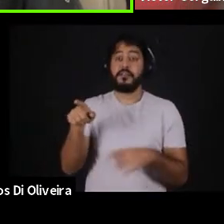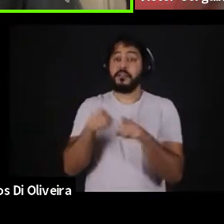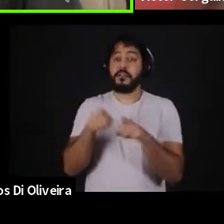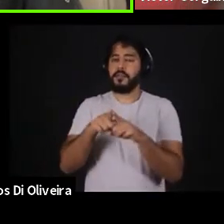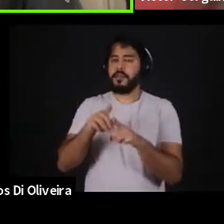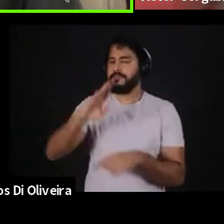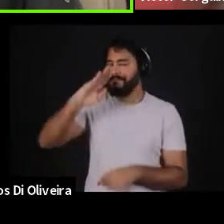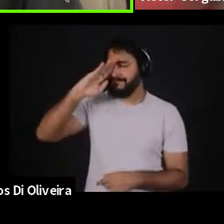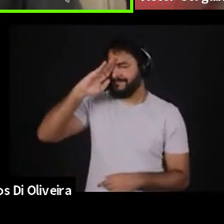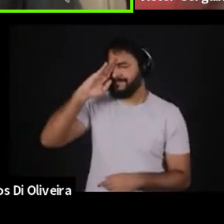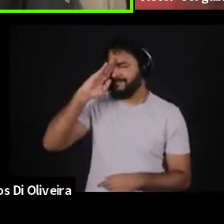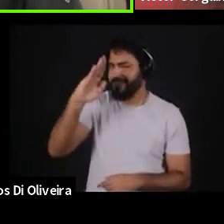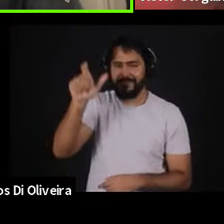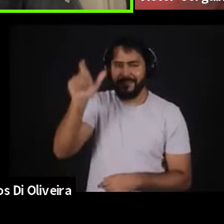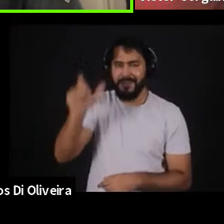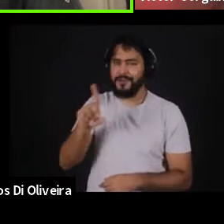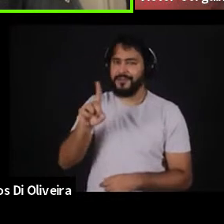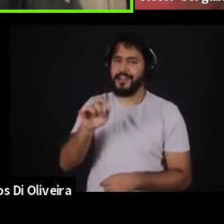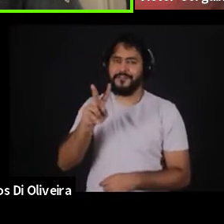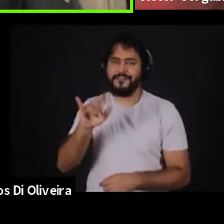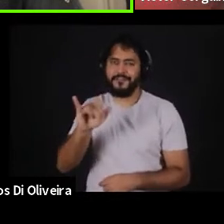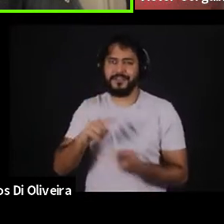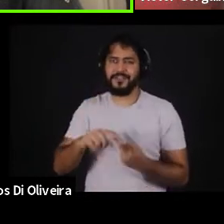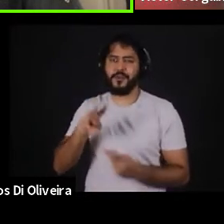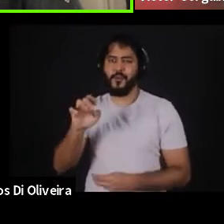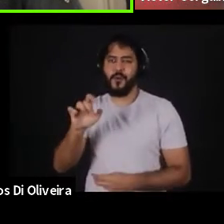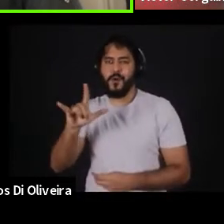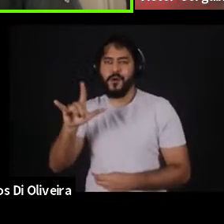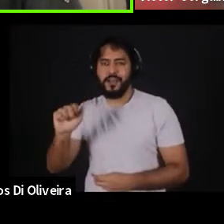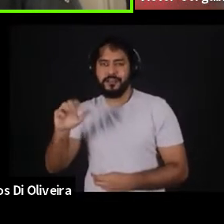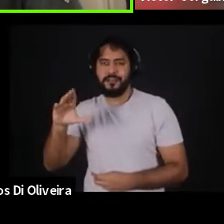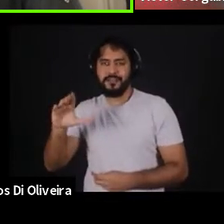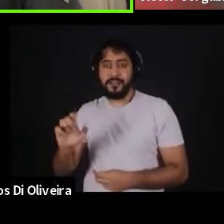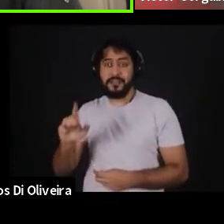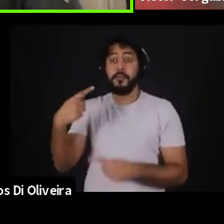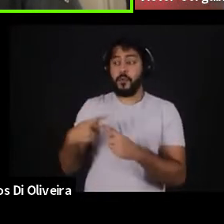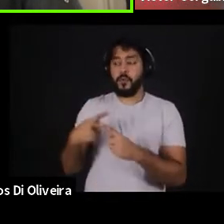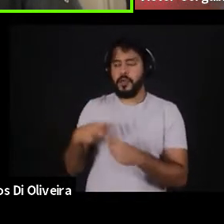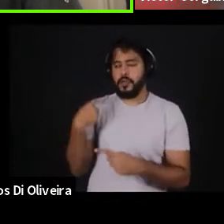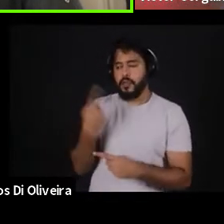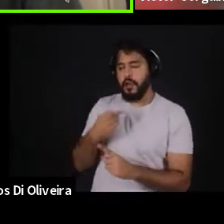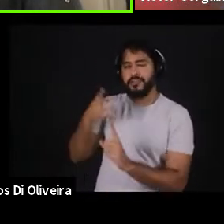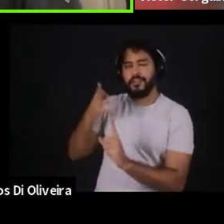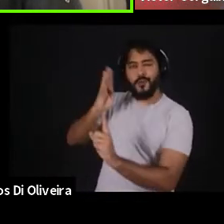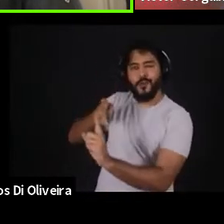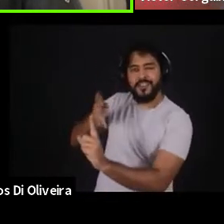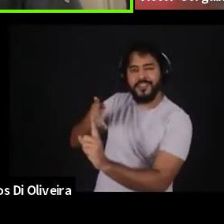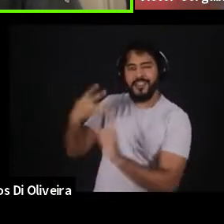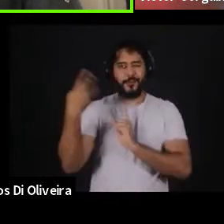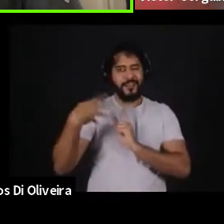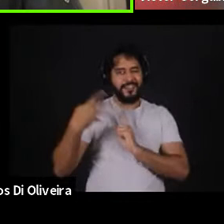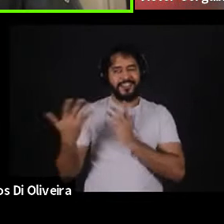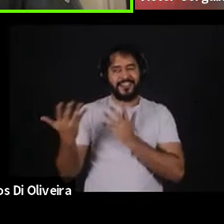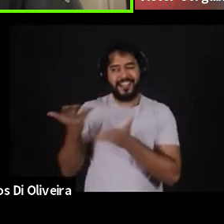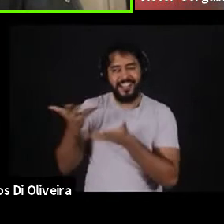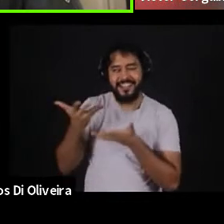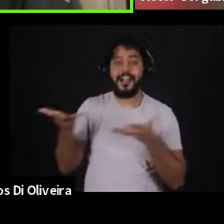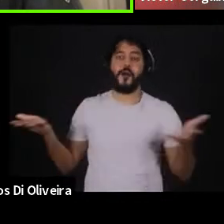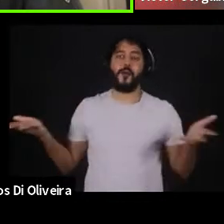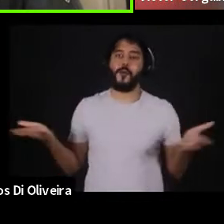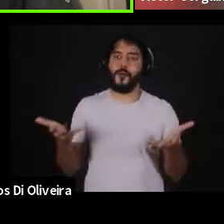principalmente ao Davi e o Wallace, porque a gente está se conhecendo praticamente agora. Então, esse